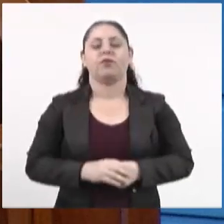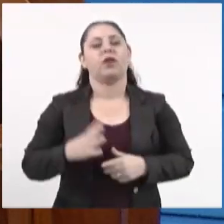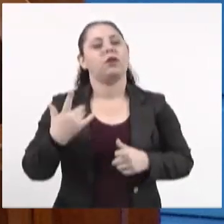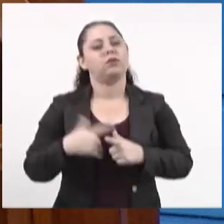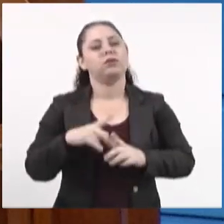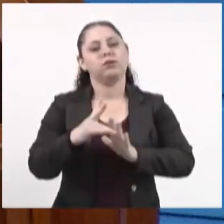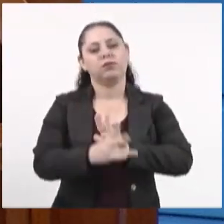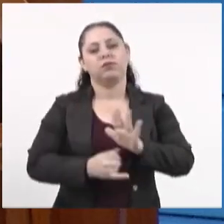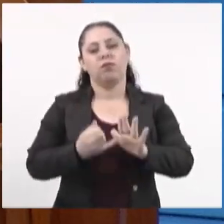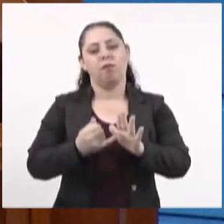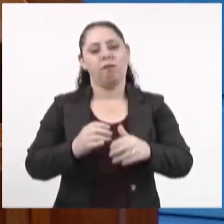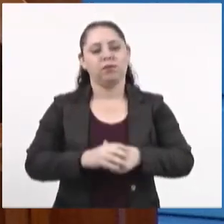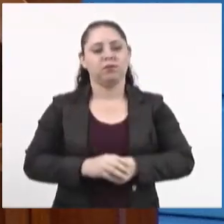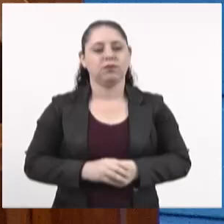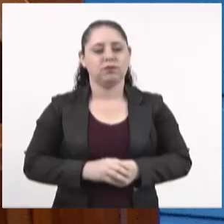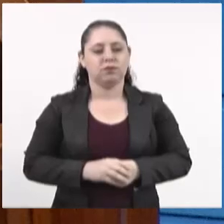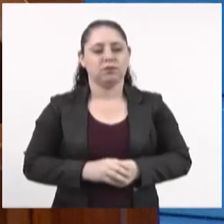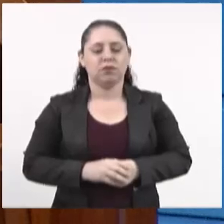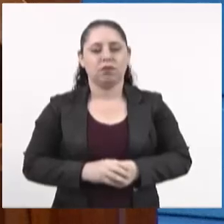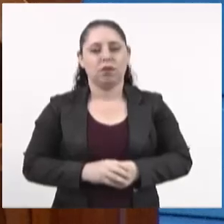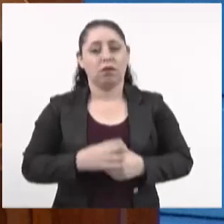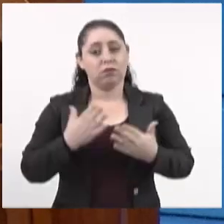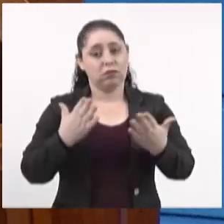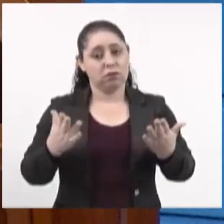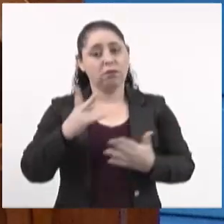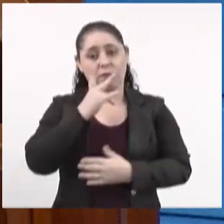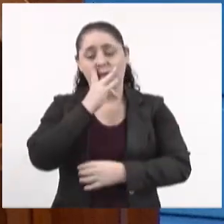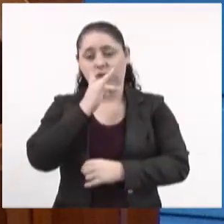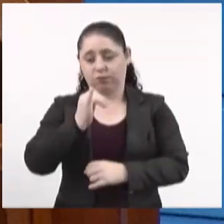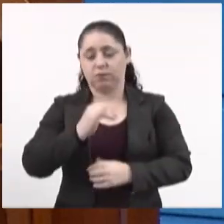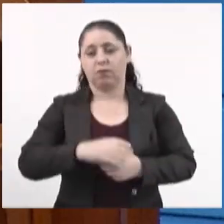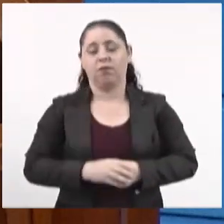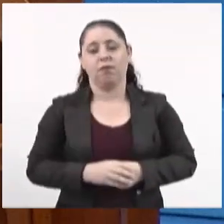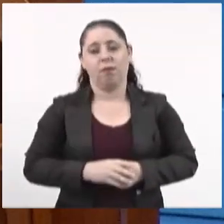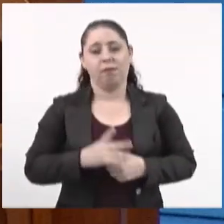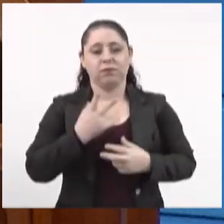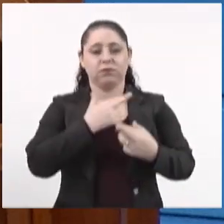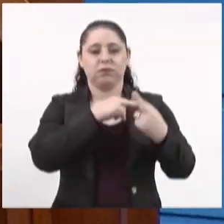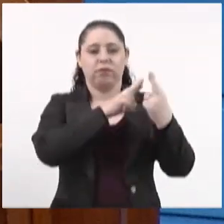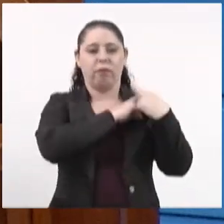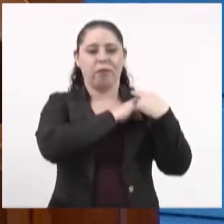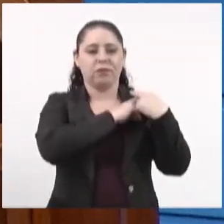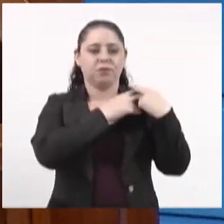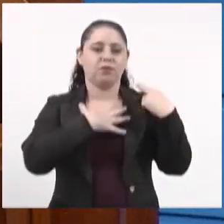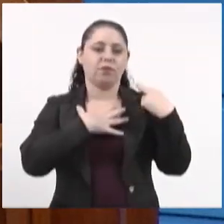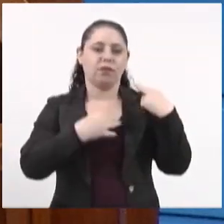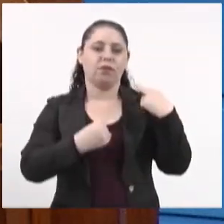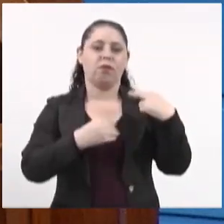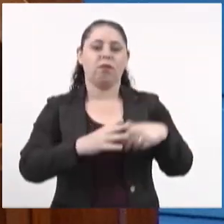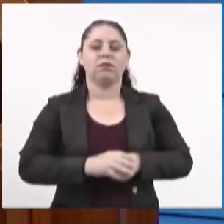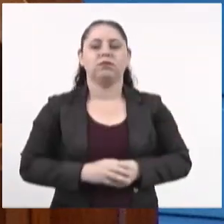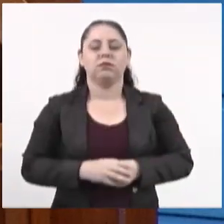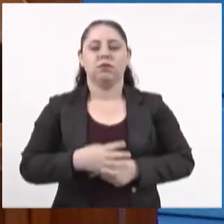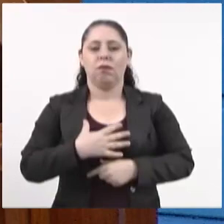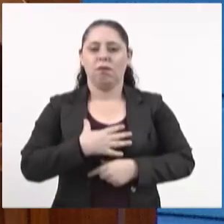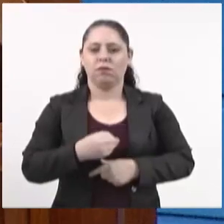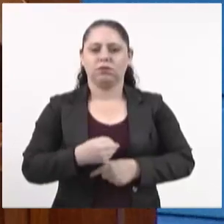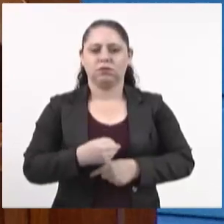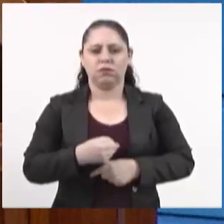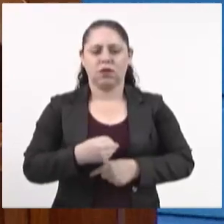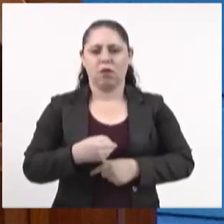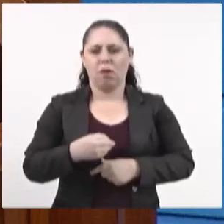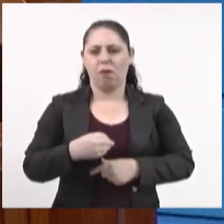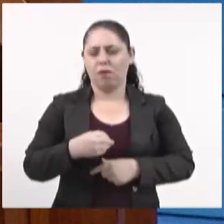que desse projeto? Senhores, os pais são responsáveis pelos seus filhos. Os filhos não